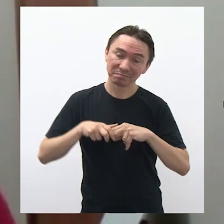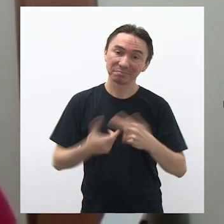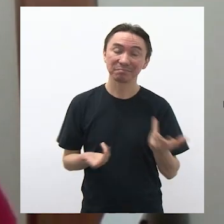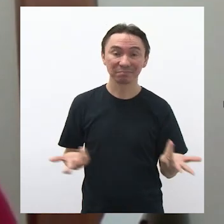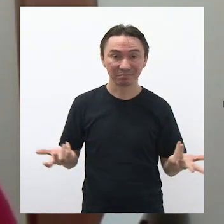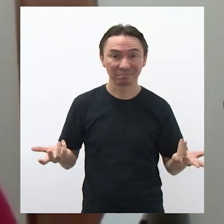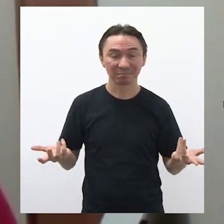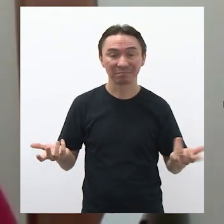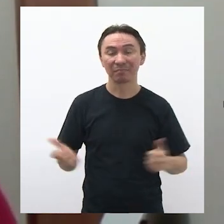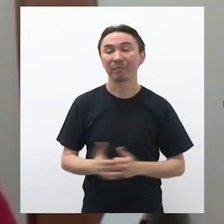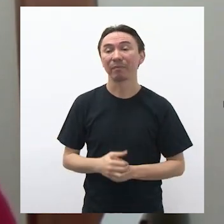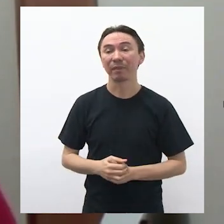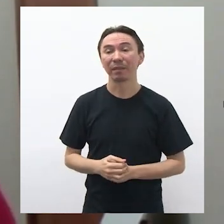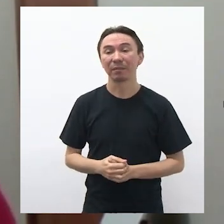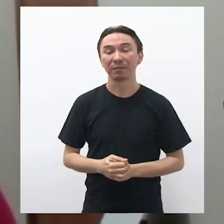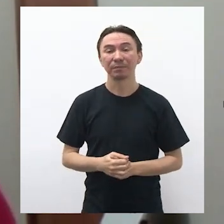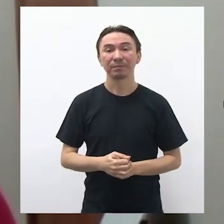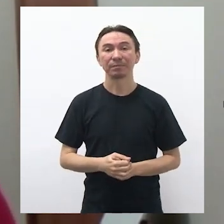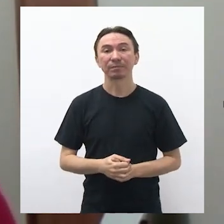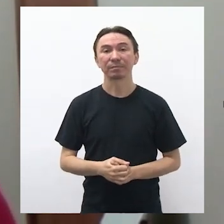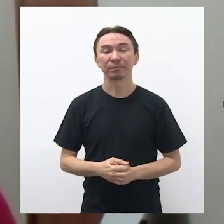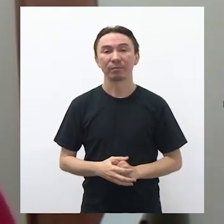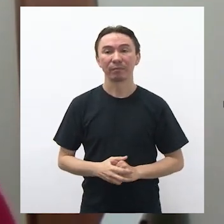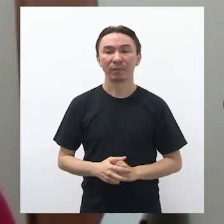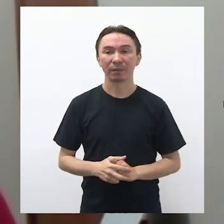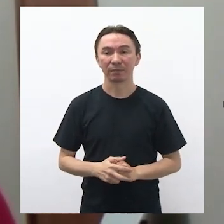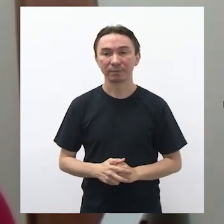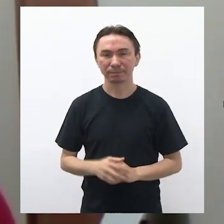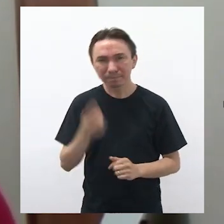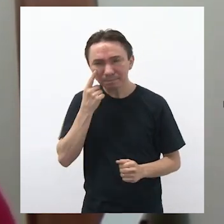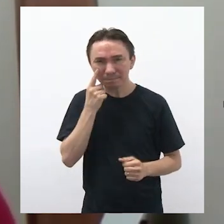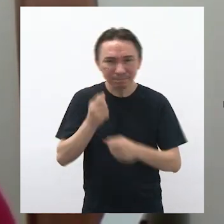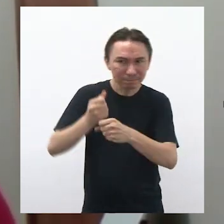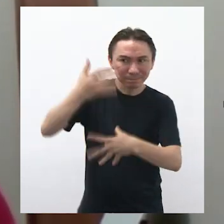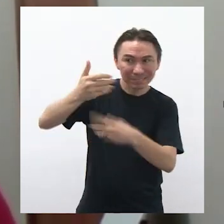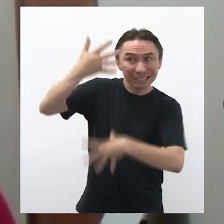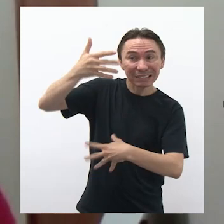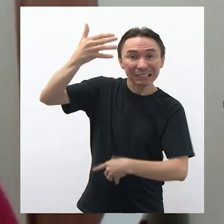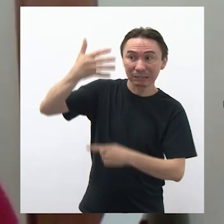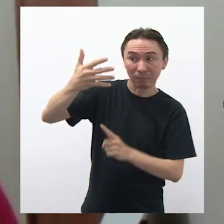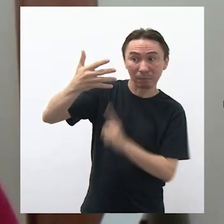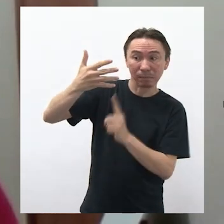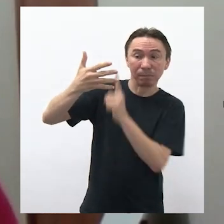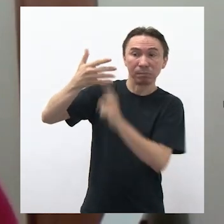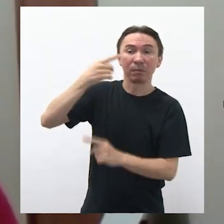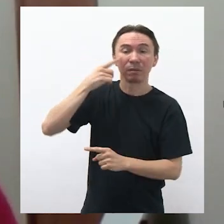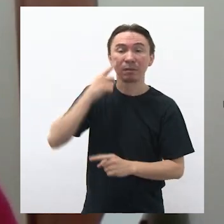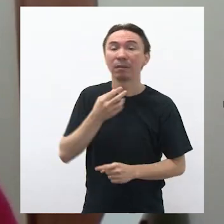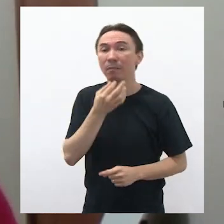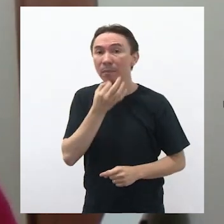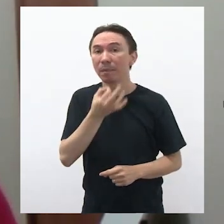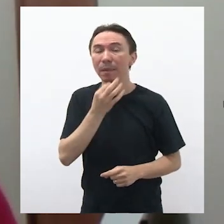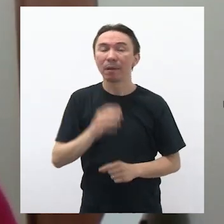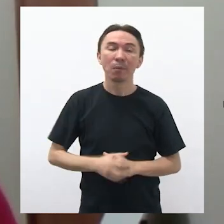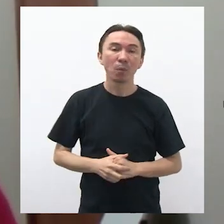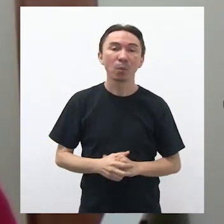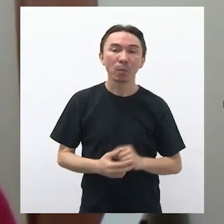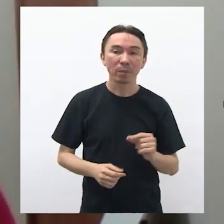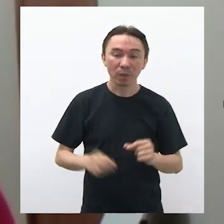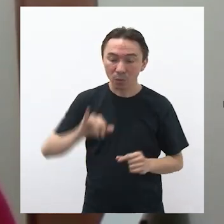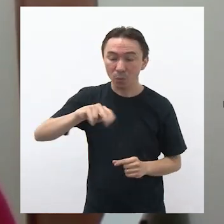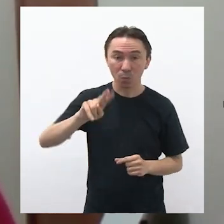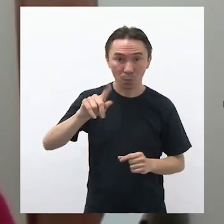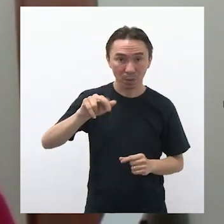aqui. Deixa eu ver aqui para cima que tinha um comentário legal. A professora Juliana comenta, né? Isso,